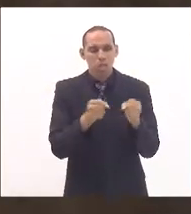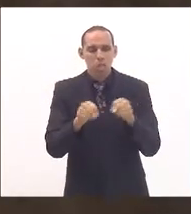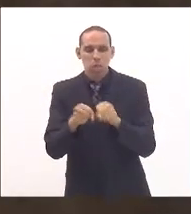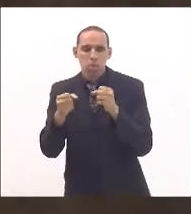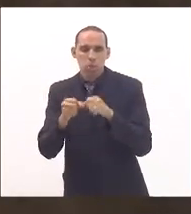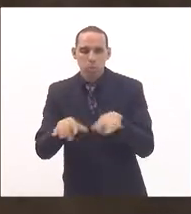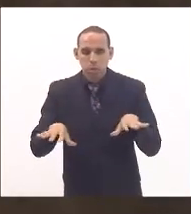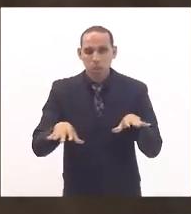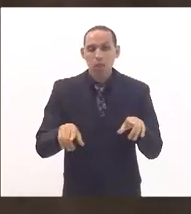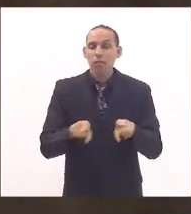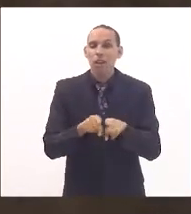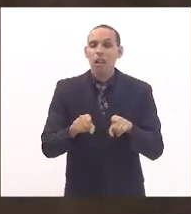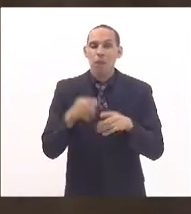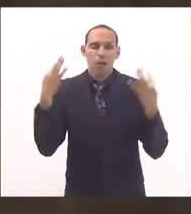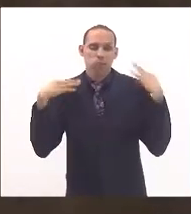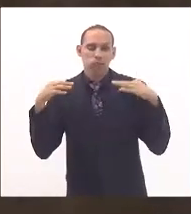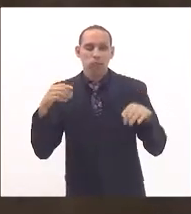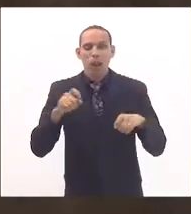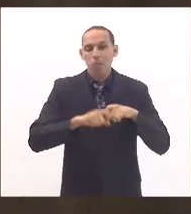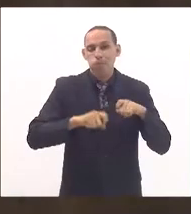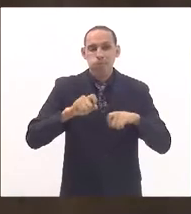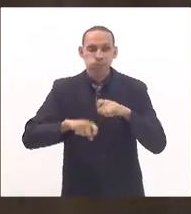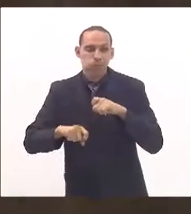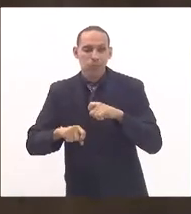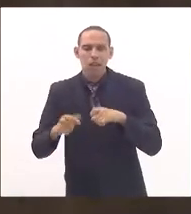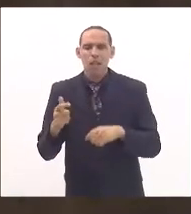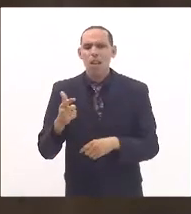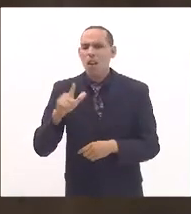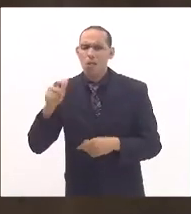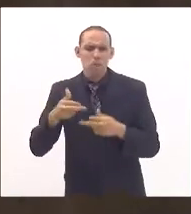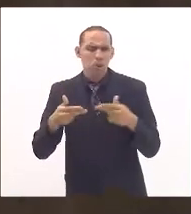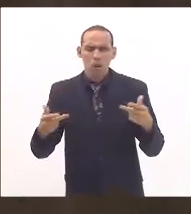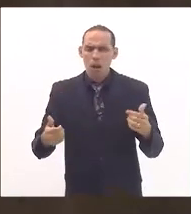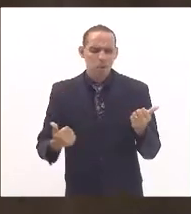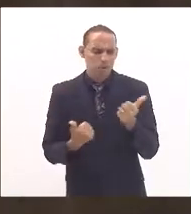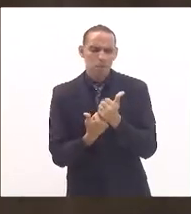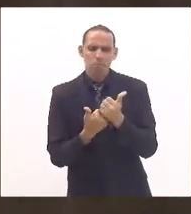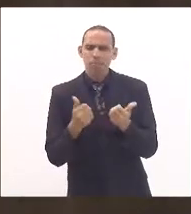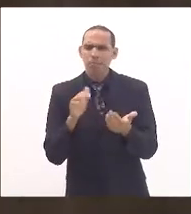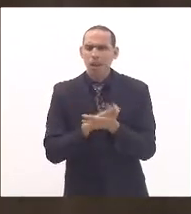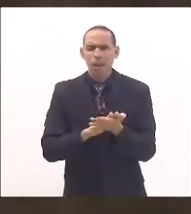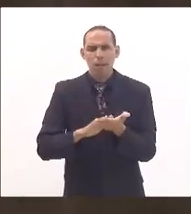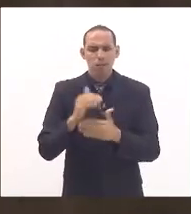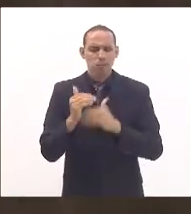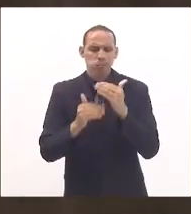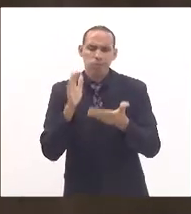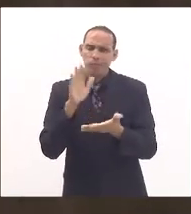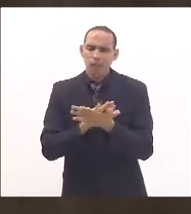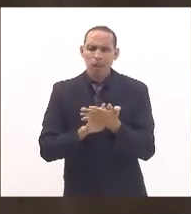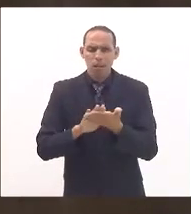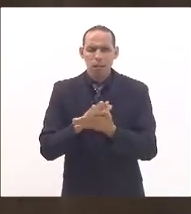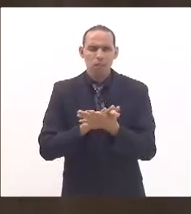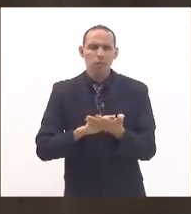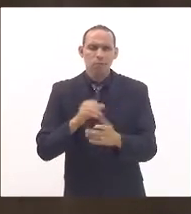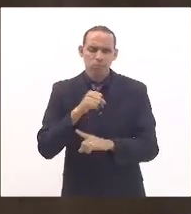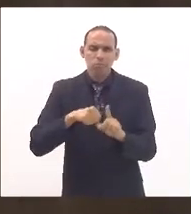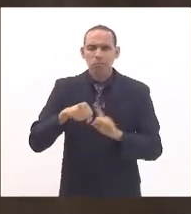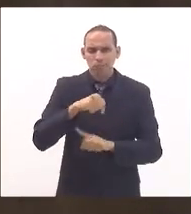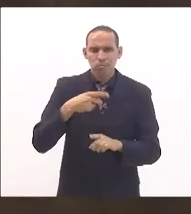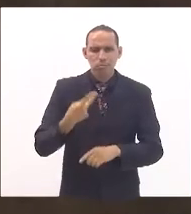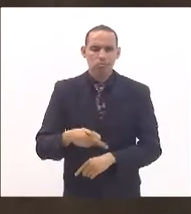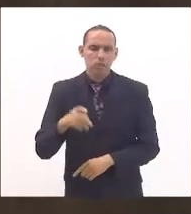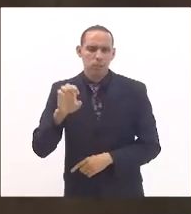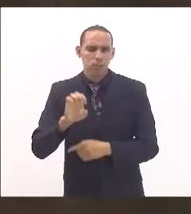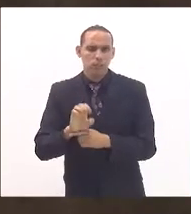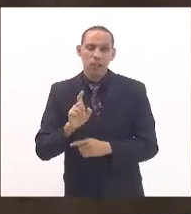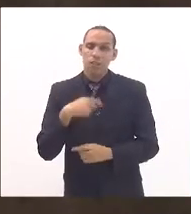turismo sexual e outras práticas que não contribuem para o desenvolvimento social do nosso Estado. Exposto o